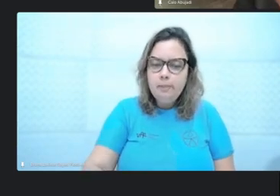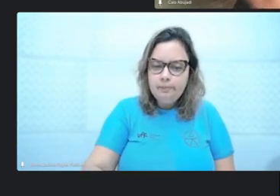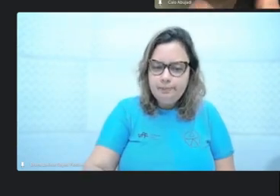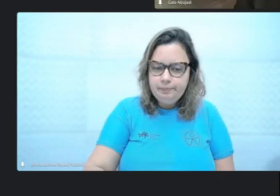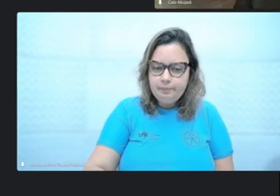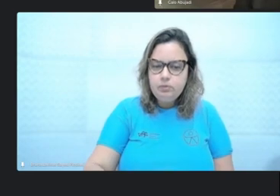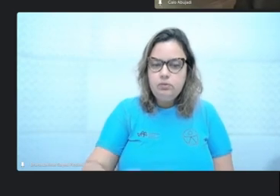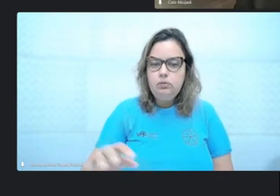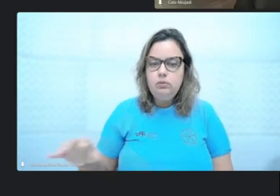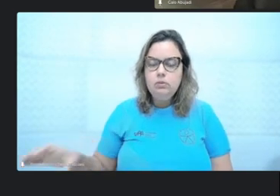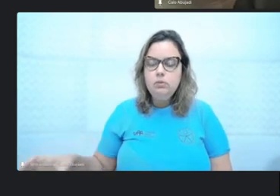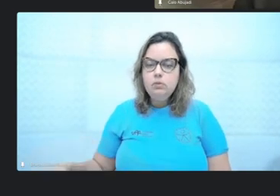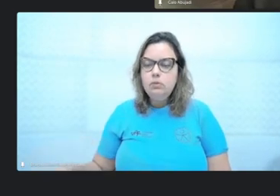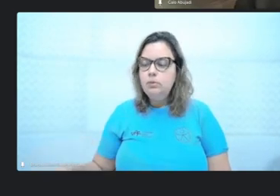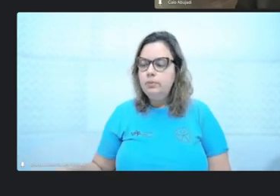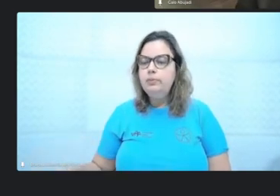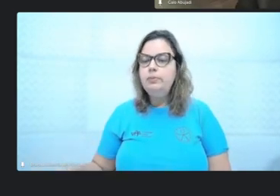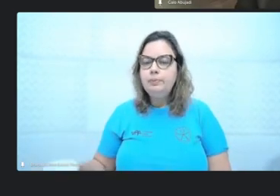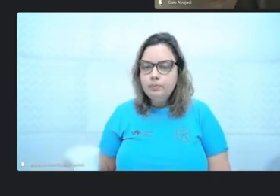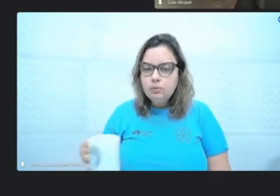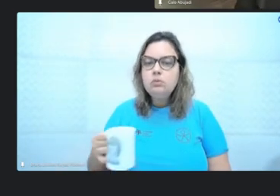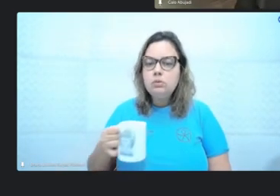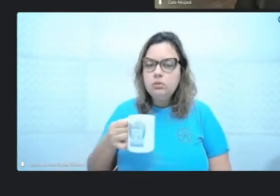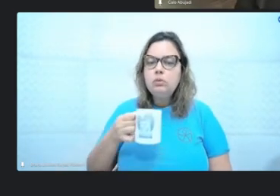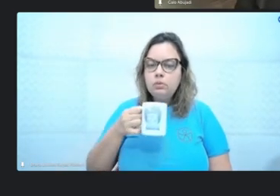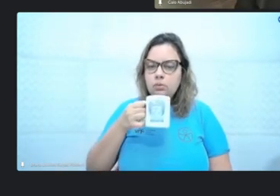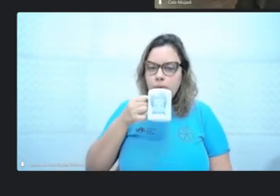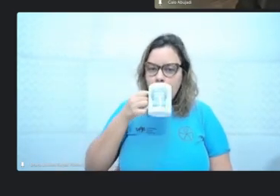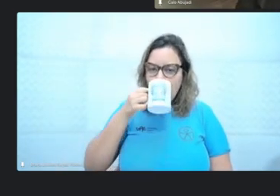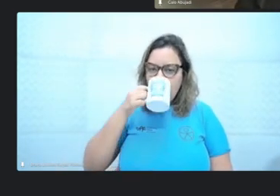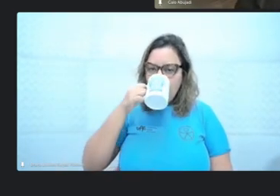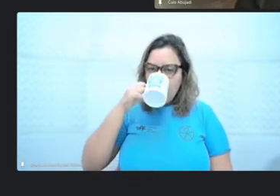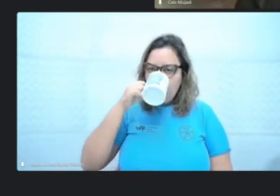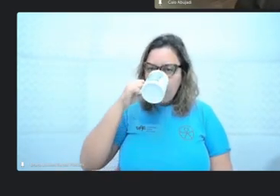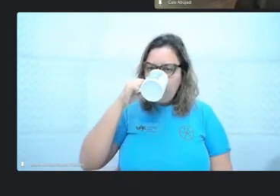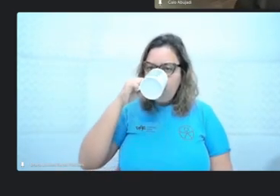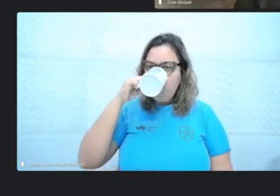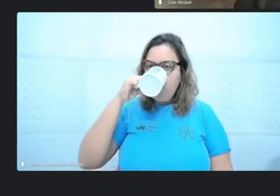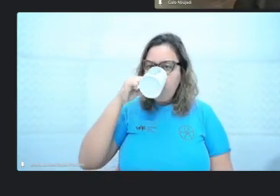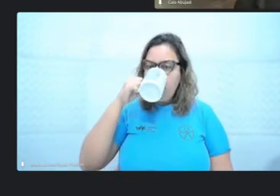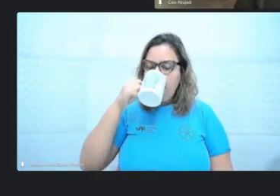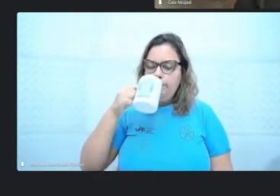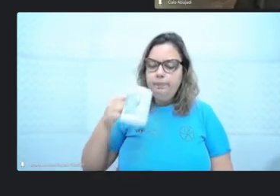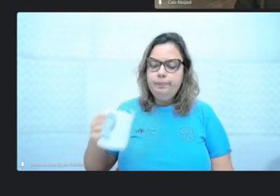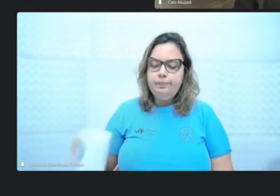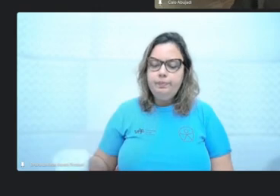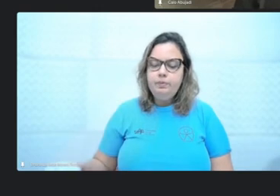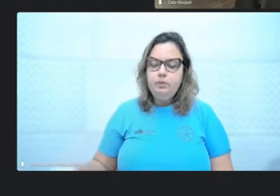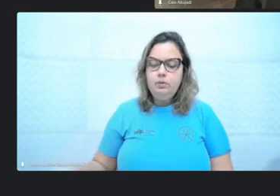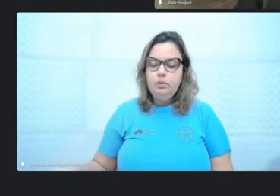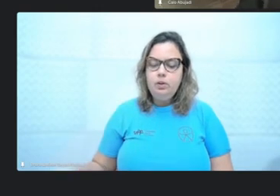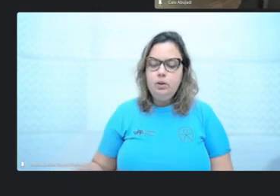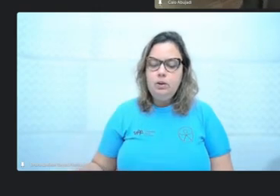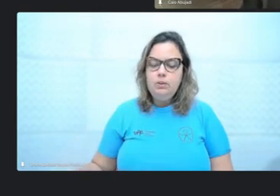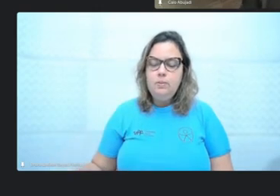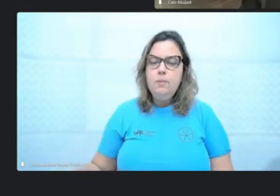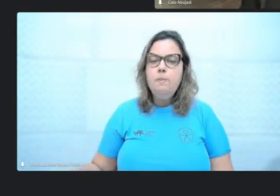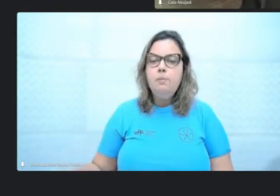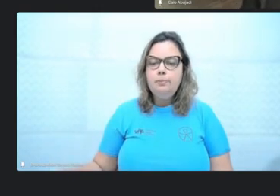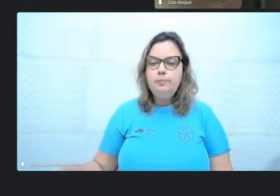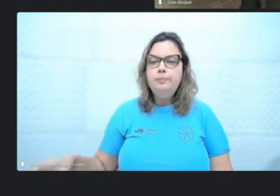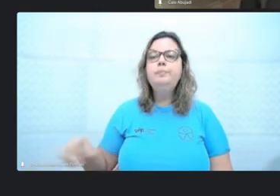como um transtorno do neurodesenvolvimento, algo que afetaria o sistema nervoso em